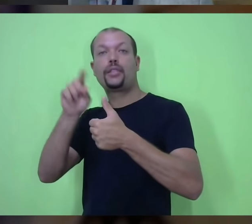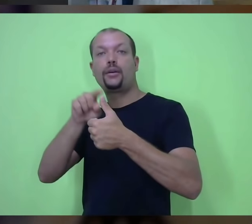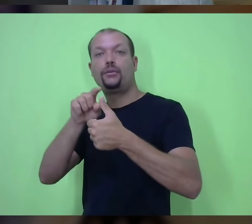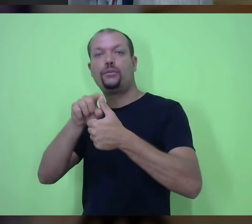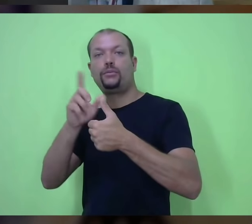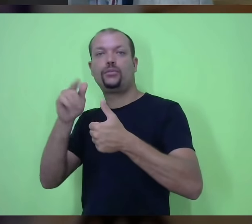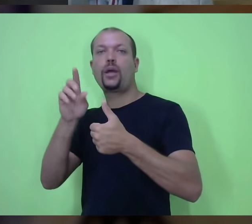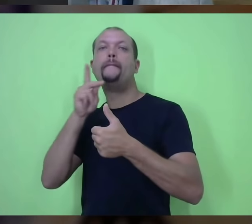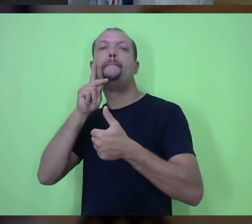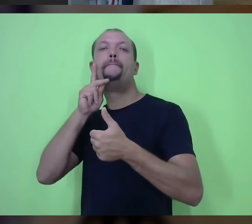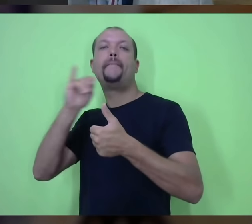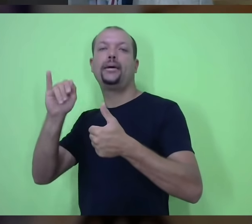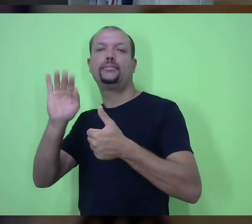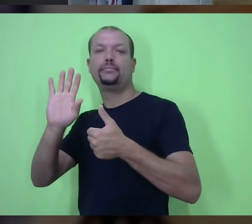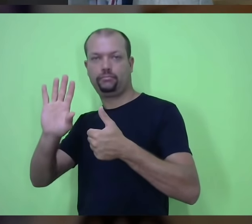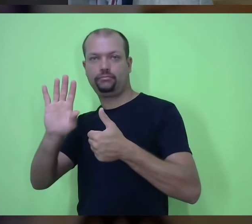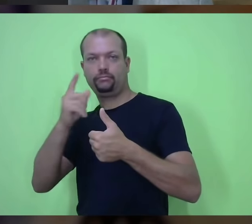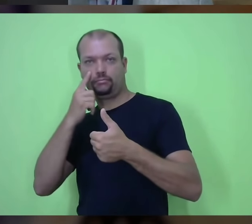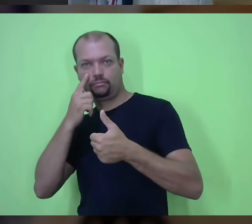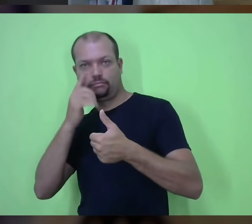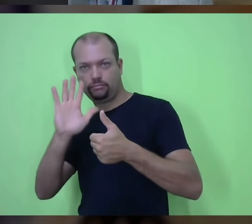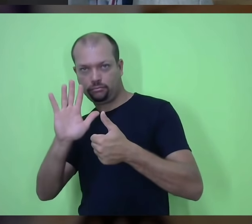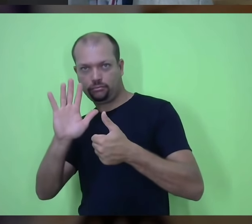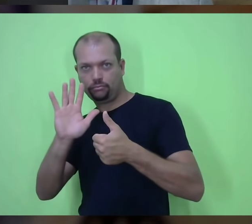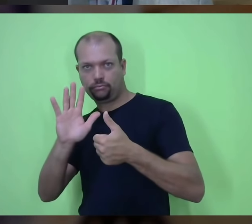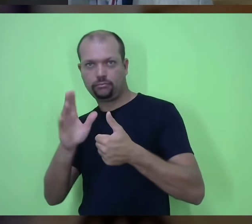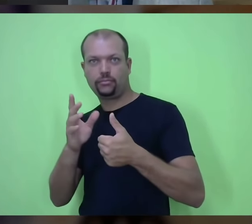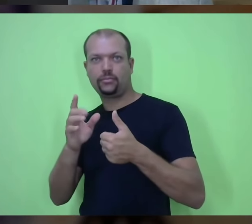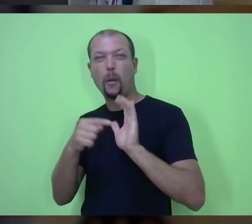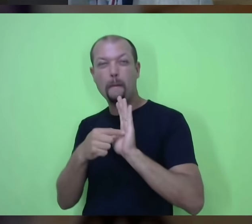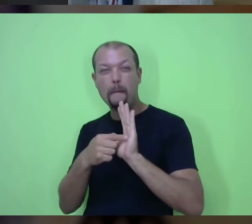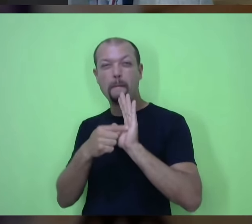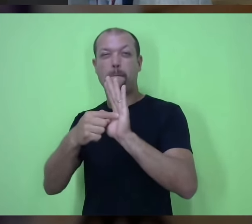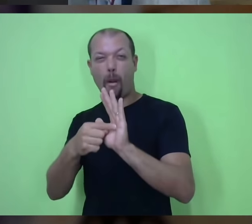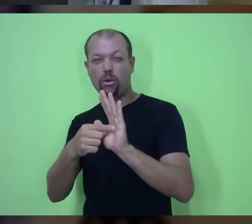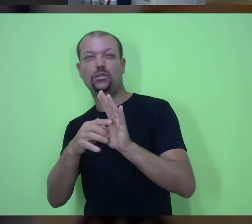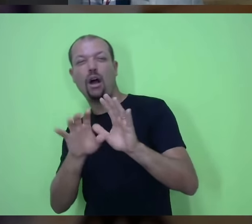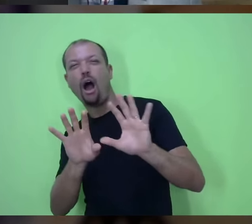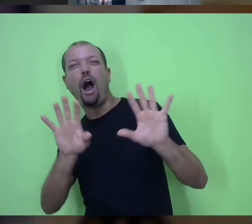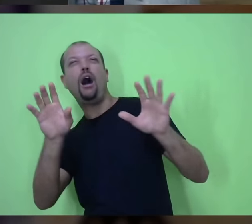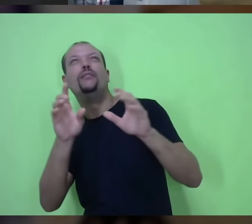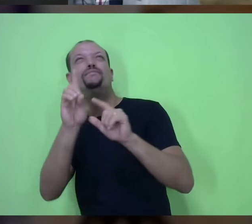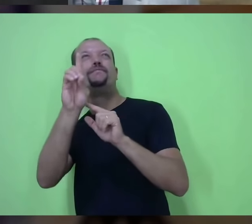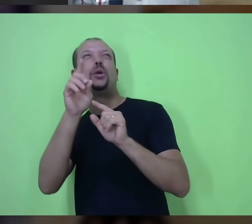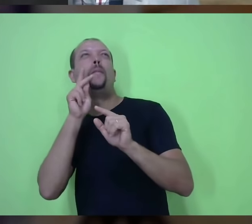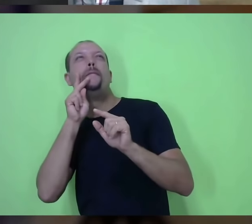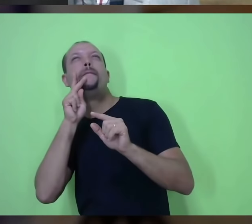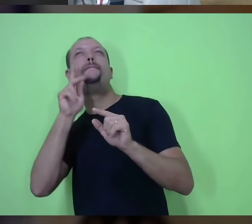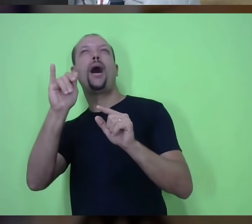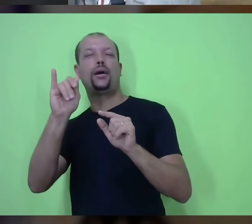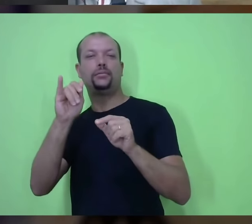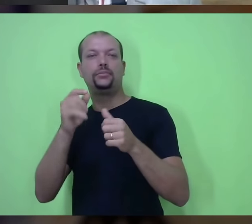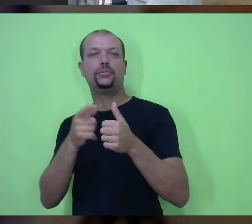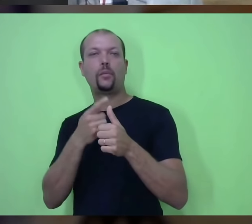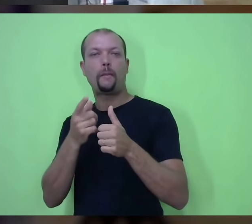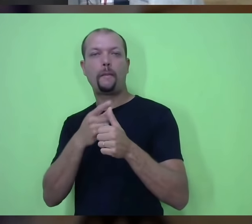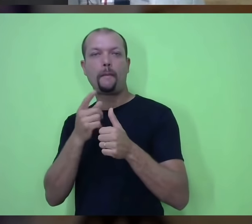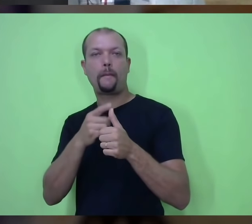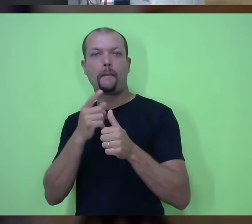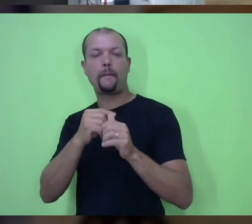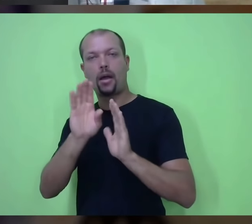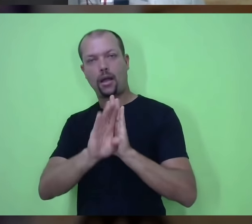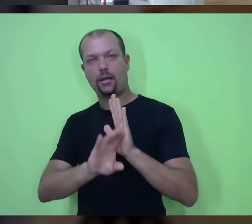é apresentado como um pai, tipo, explicitamente, vamos dizer, denominadamente no primeiro